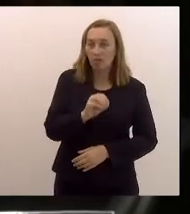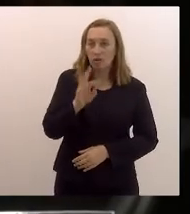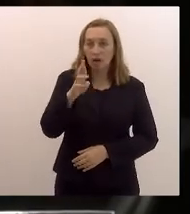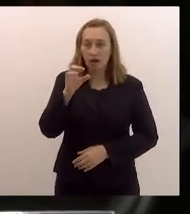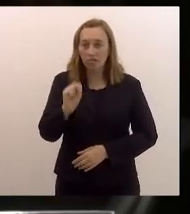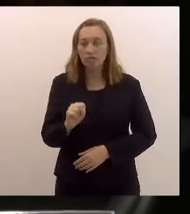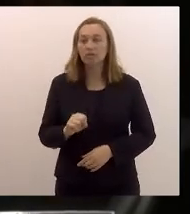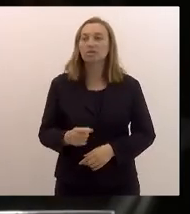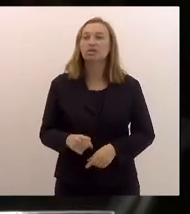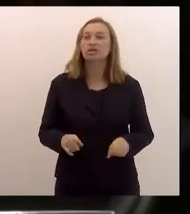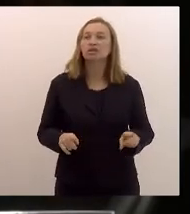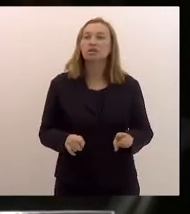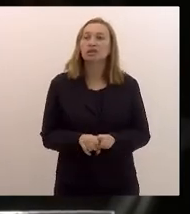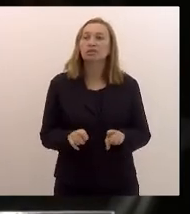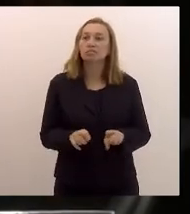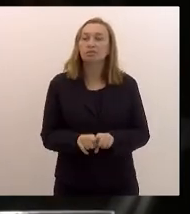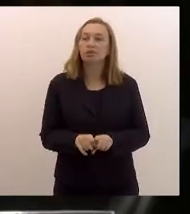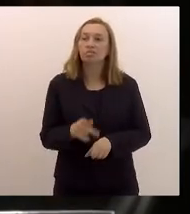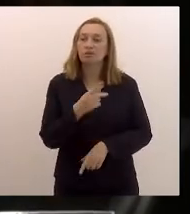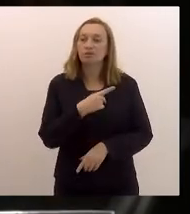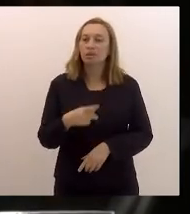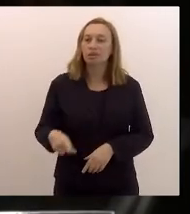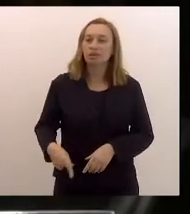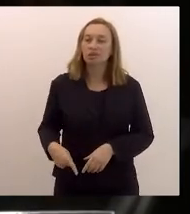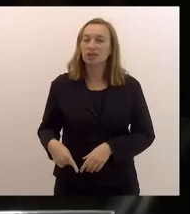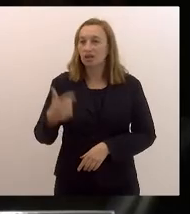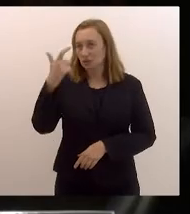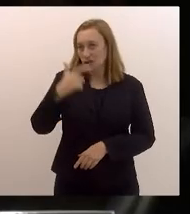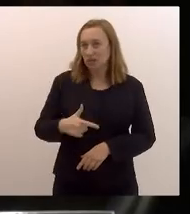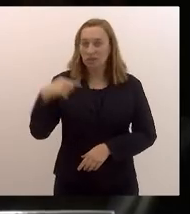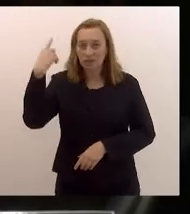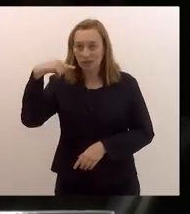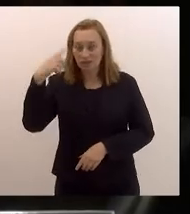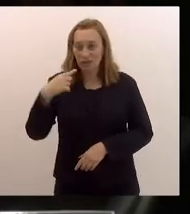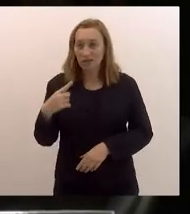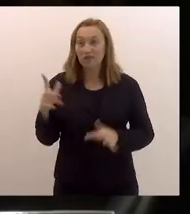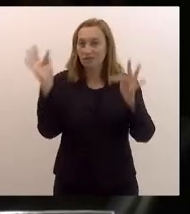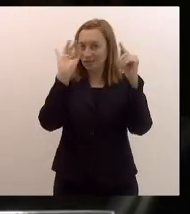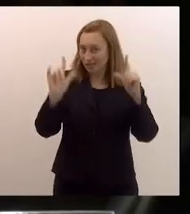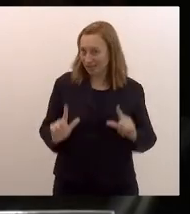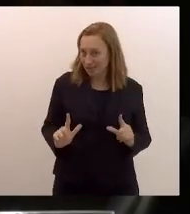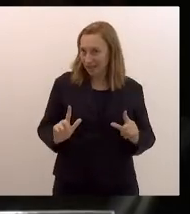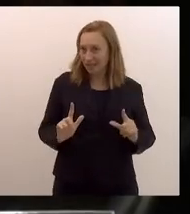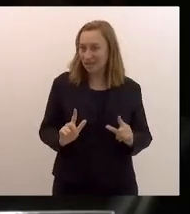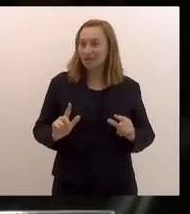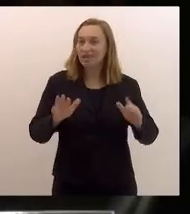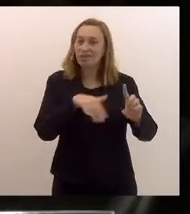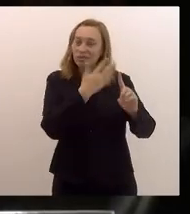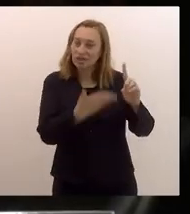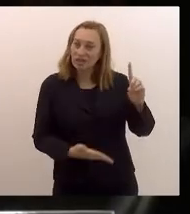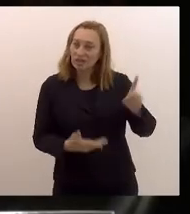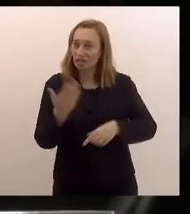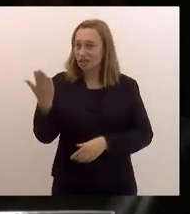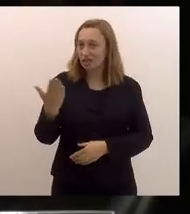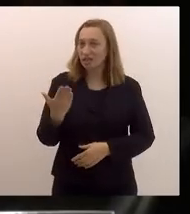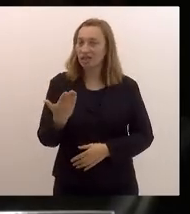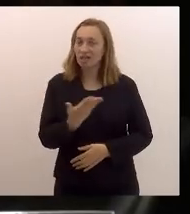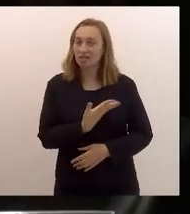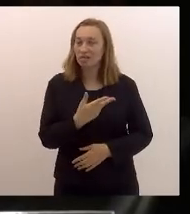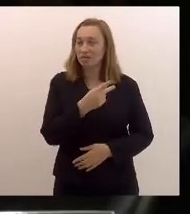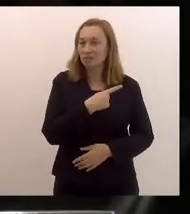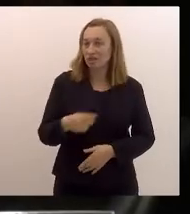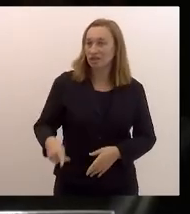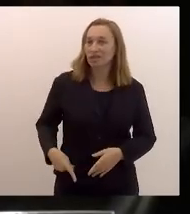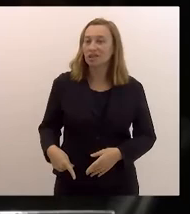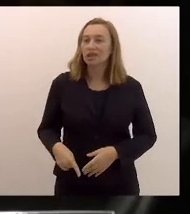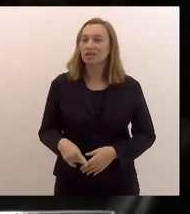e meu presidente que eu sou advogado então tem muita felicidade homenagem aqui o nosso querido presidente